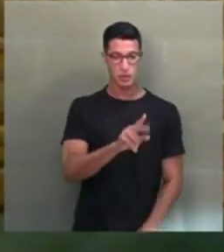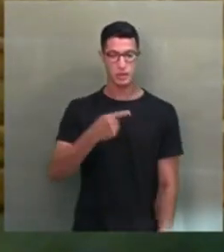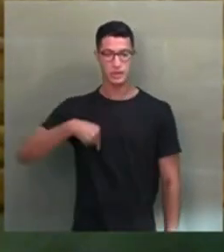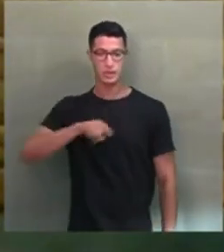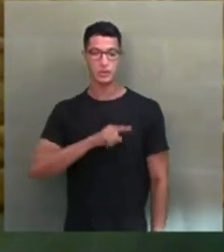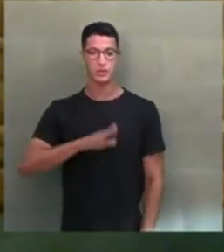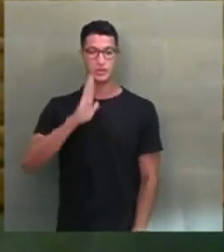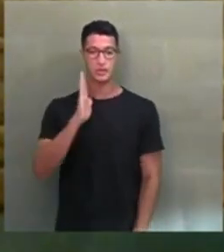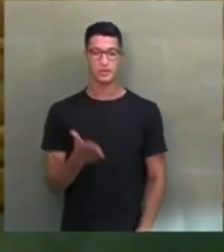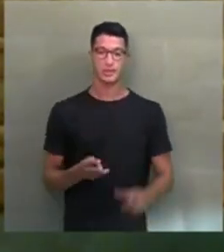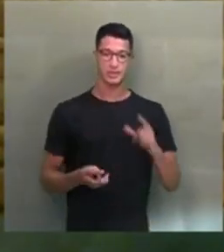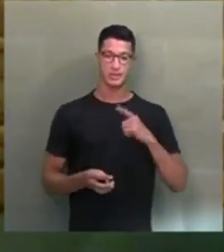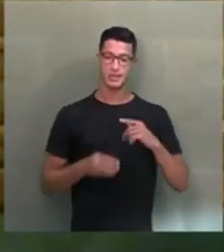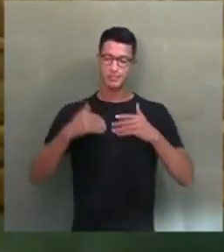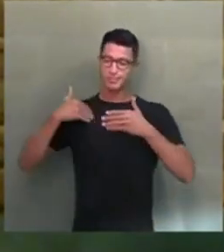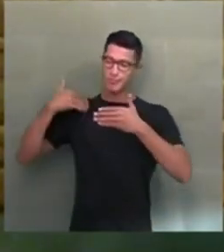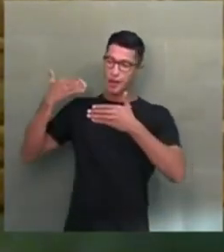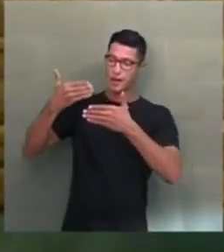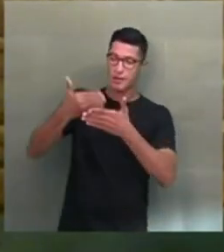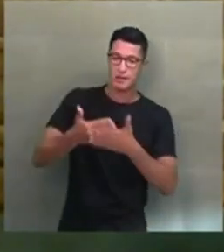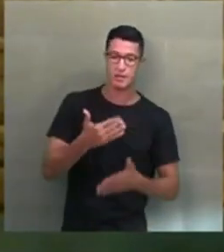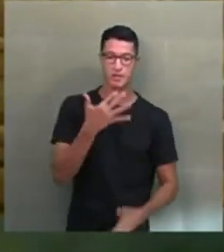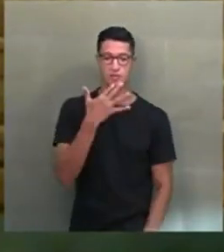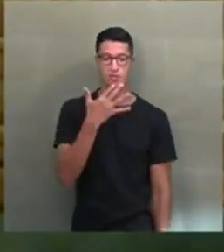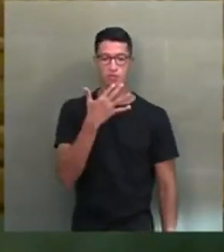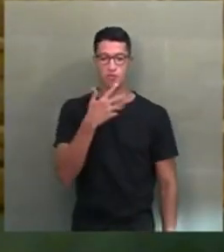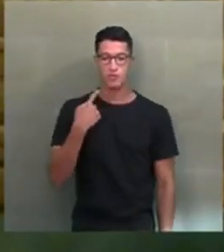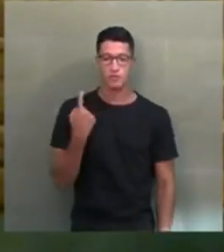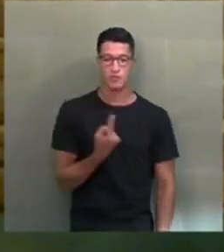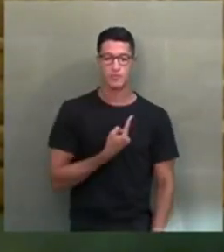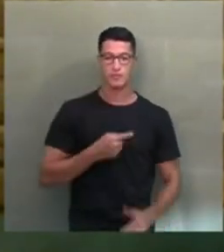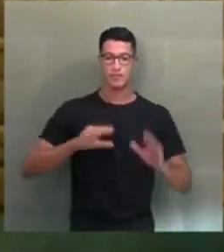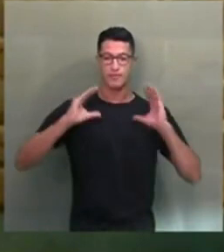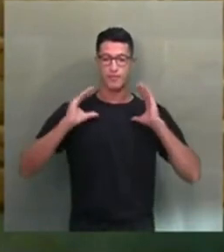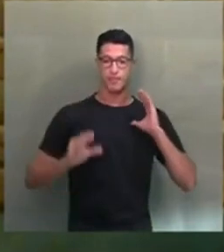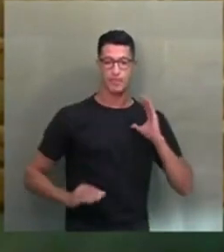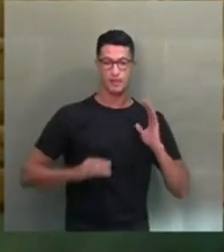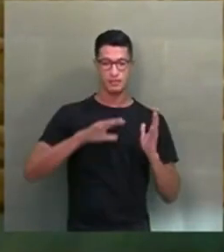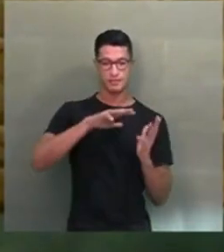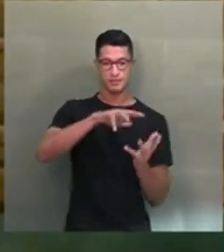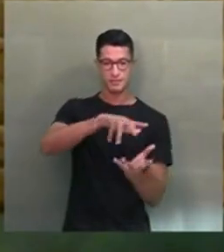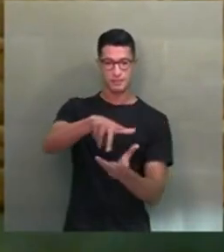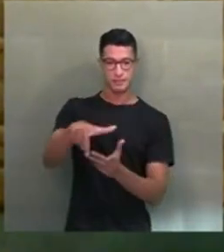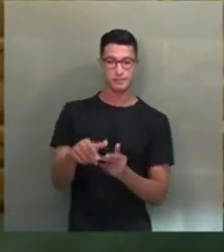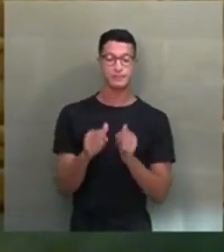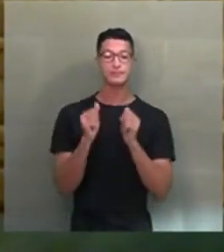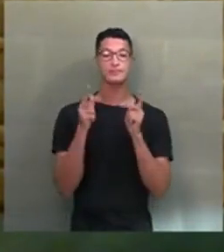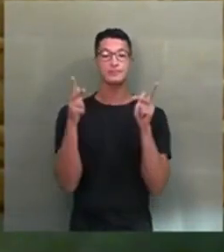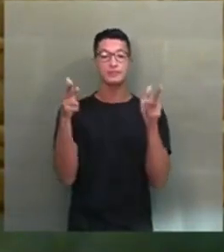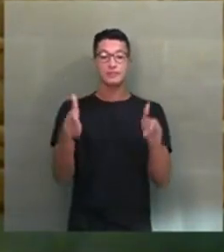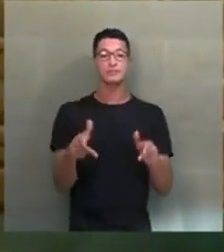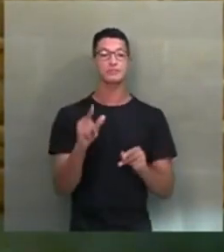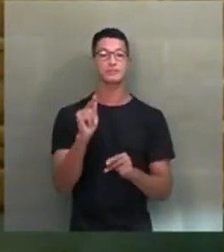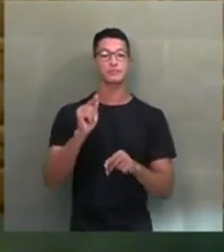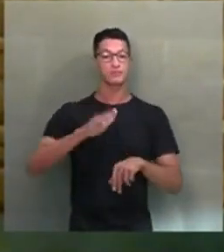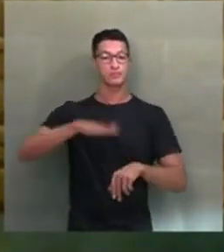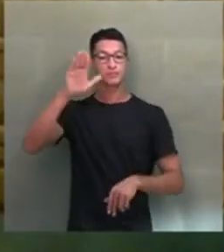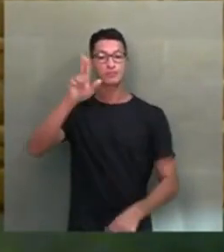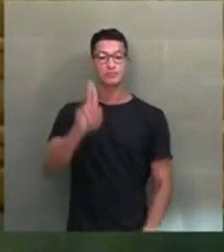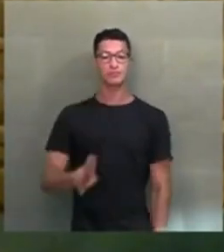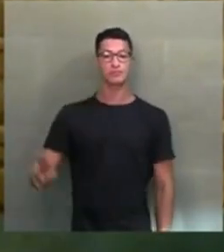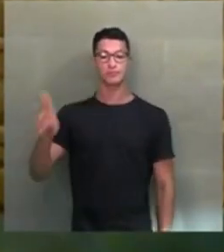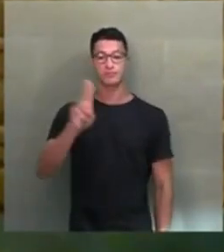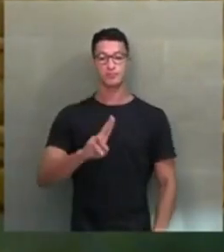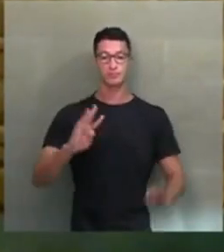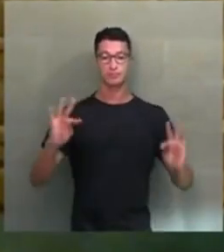somos, né, historicamente conhecidos, a nossa civilização mundial, como aquela que mais usa